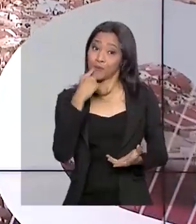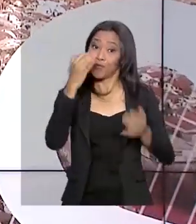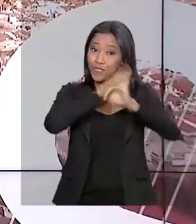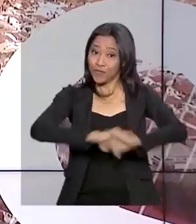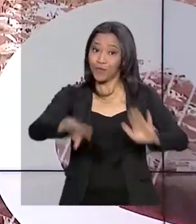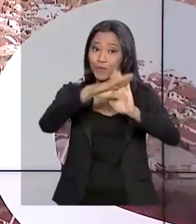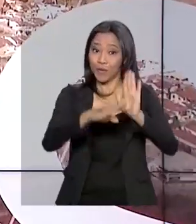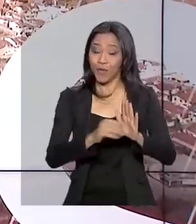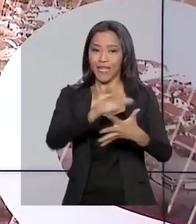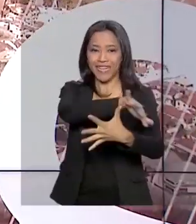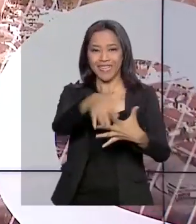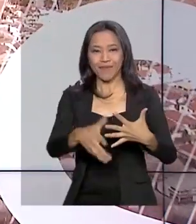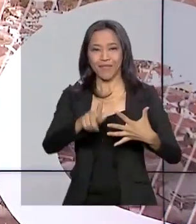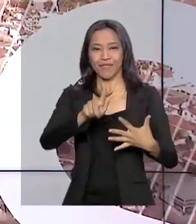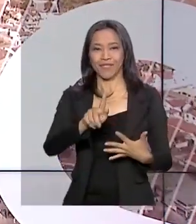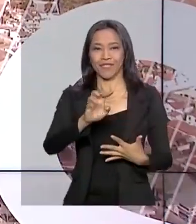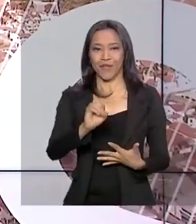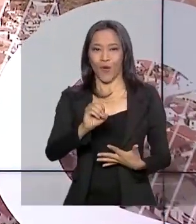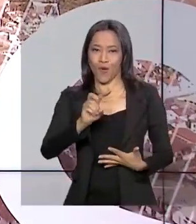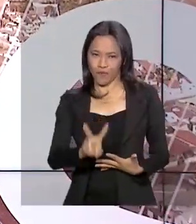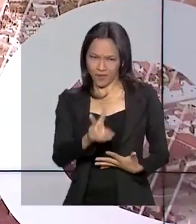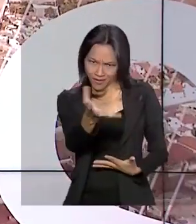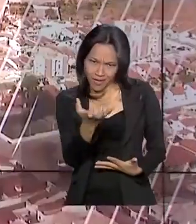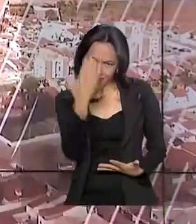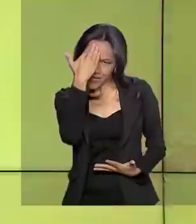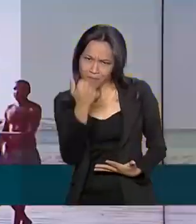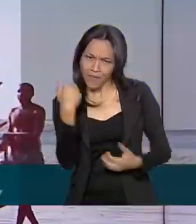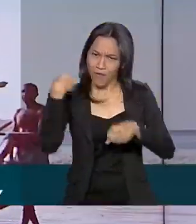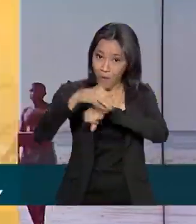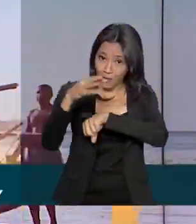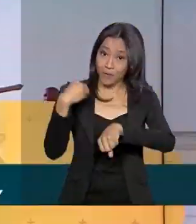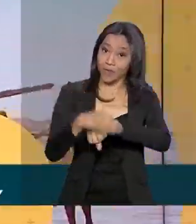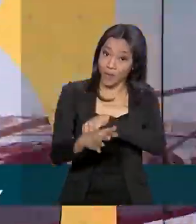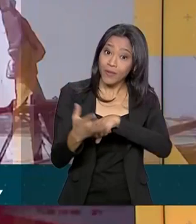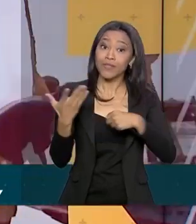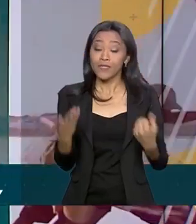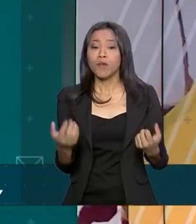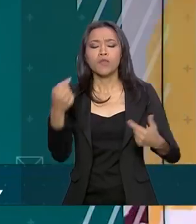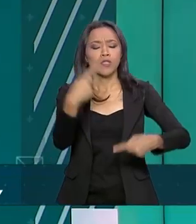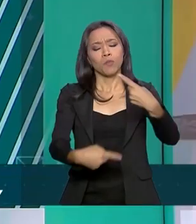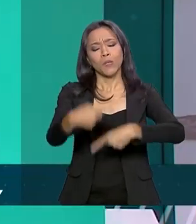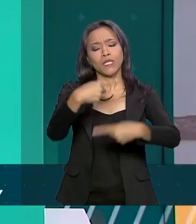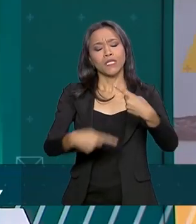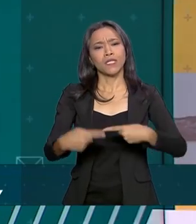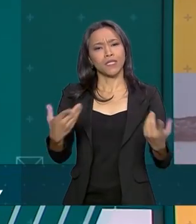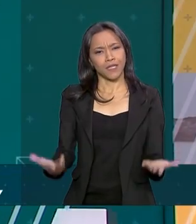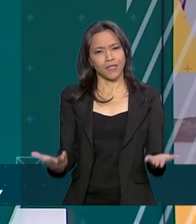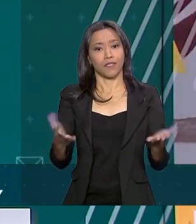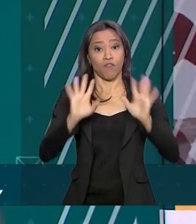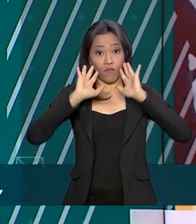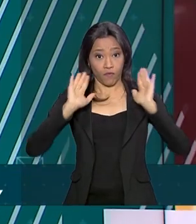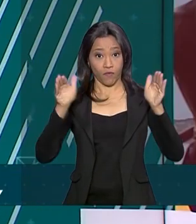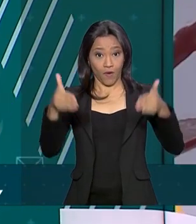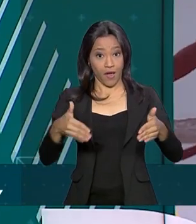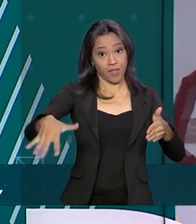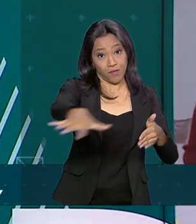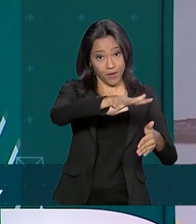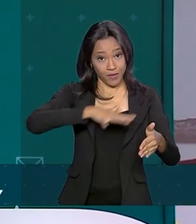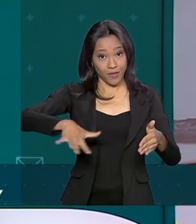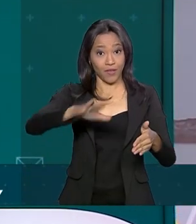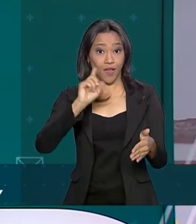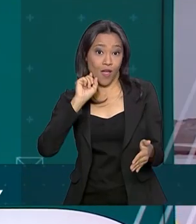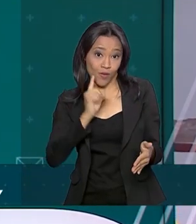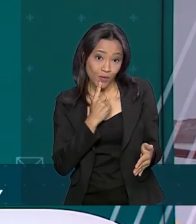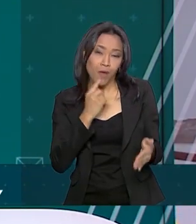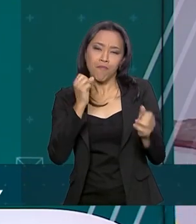libras gov e se você quiser mais informações sobre as políticas públicas voltadas para essa população